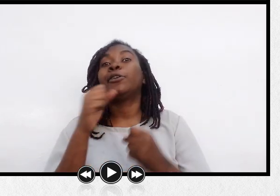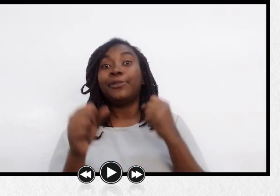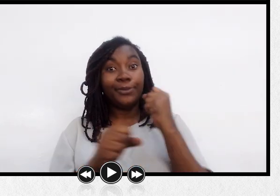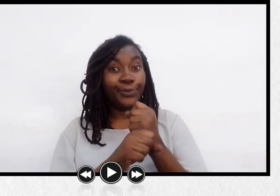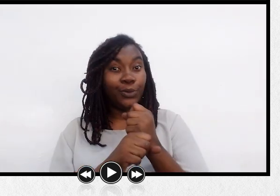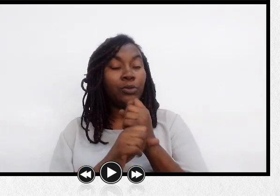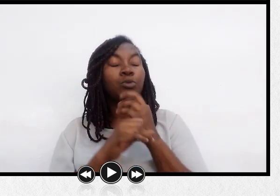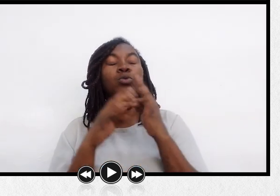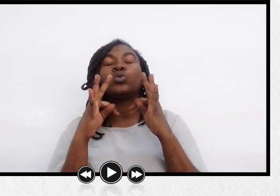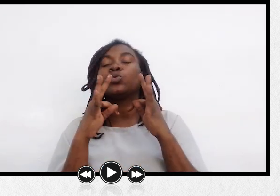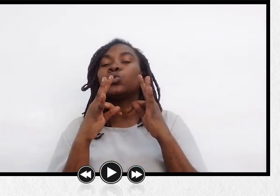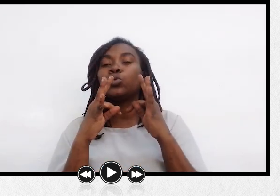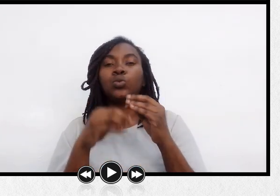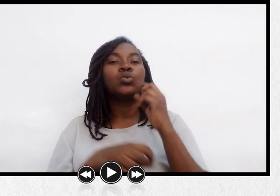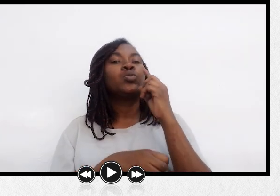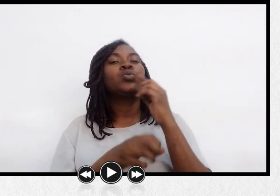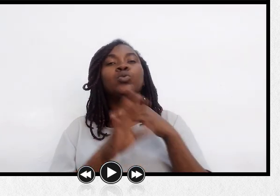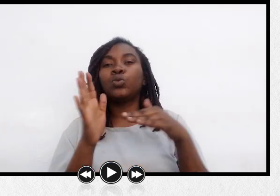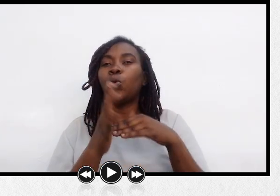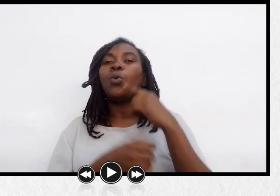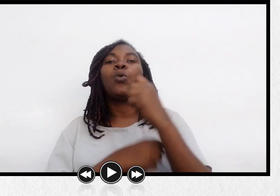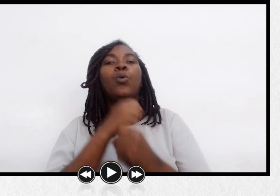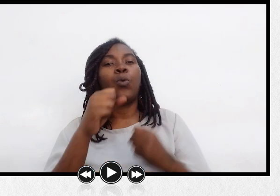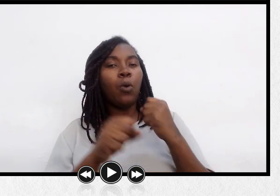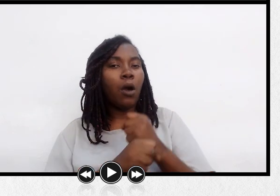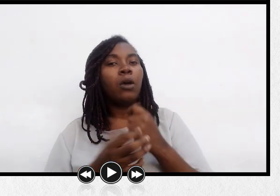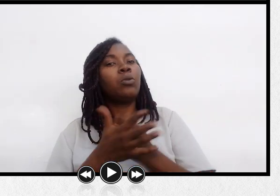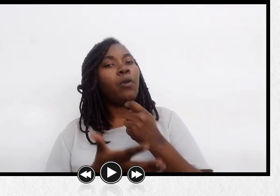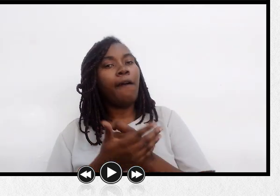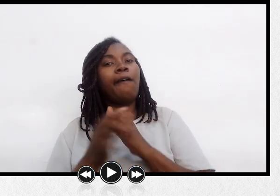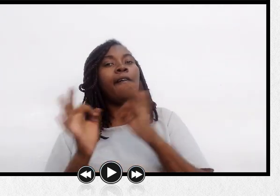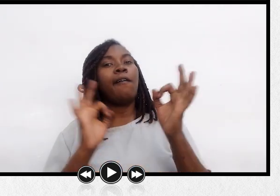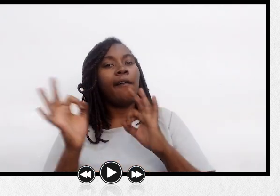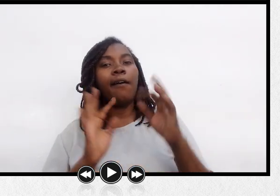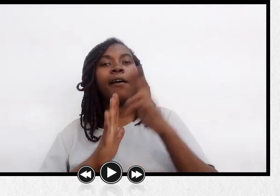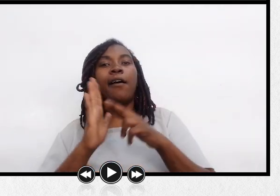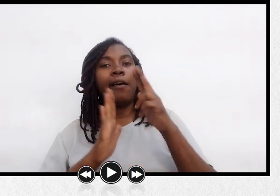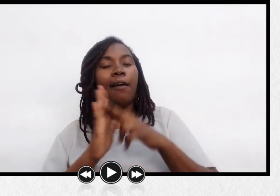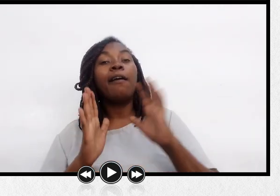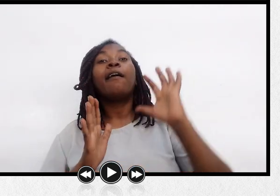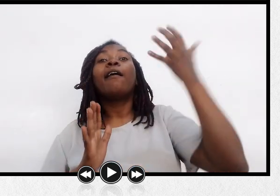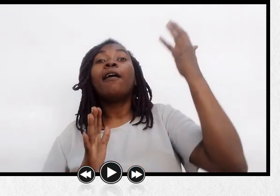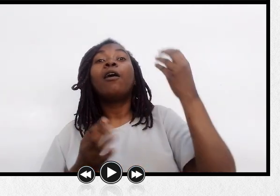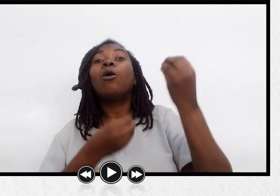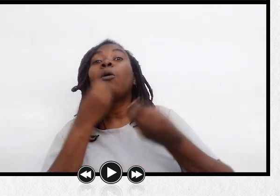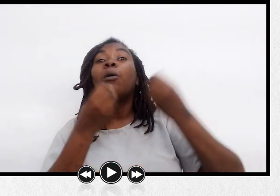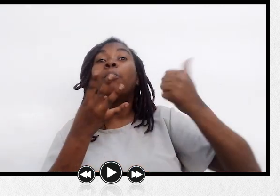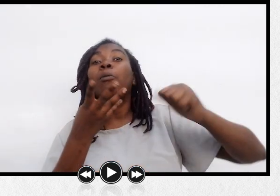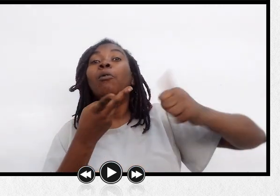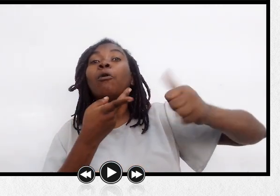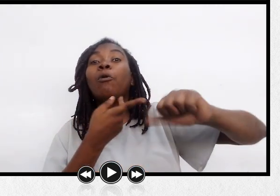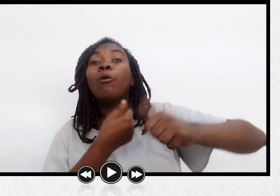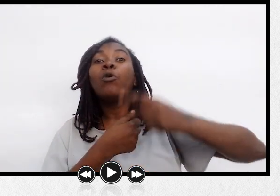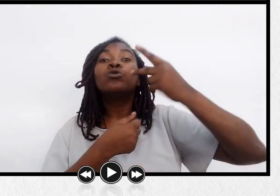Então, todo ano você tem que fazer o relatório de situação, dizer como que estão os indicadores da sua